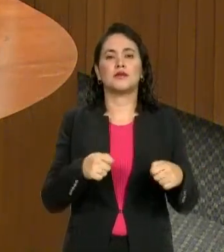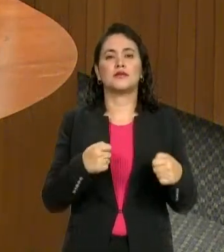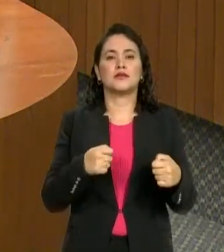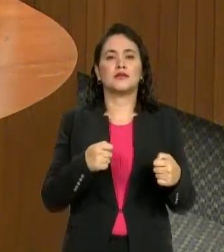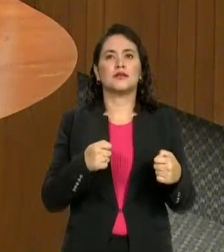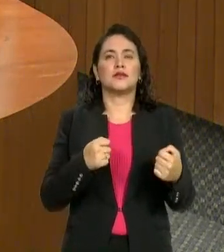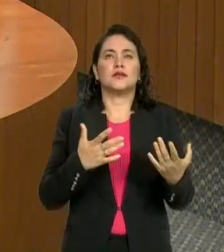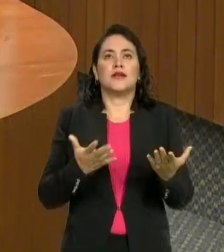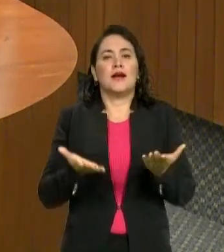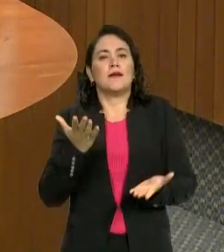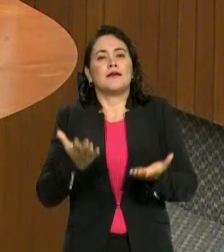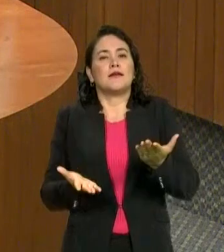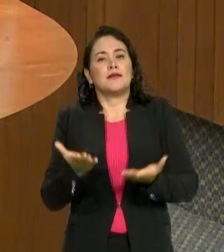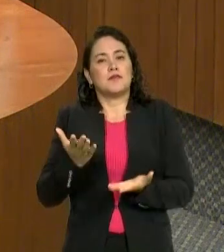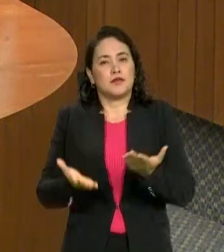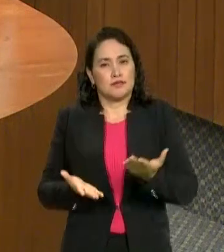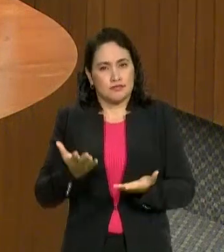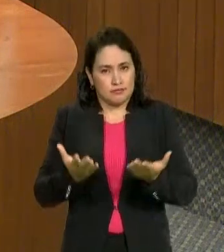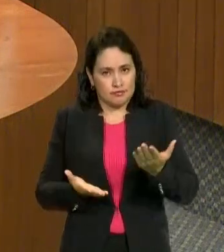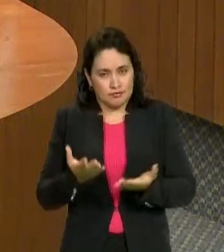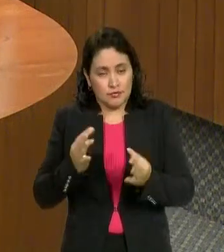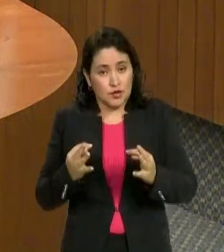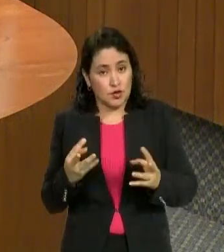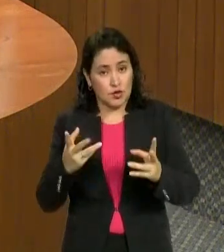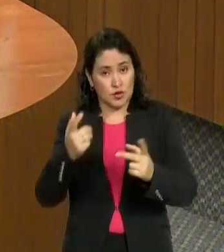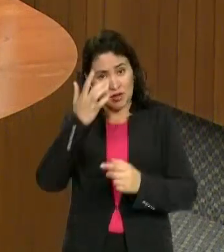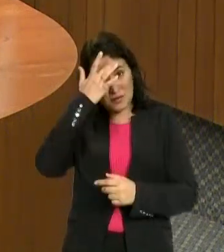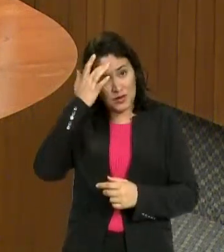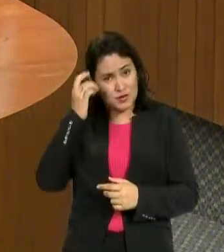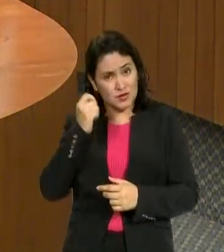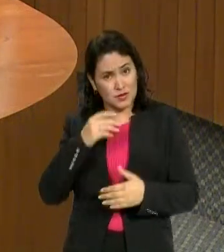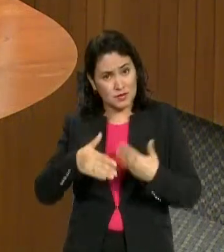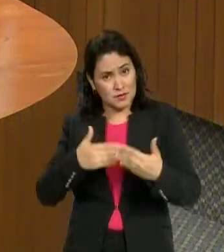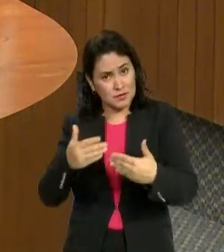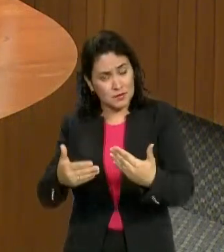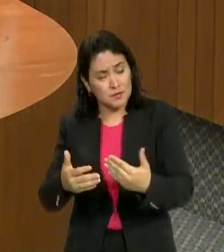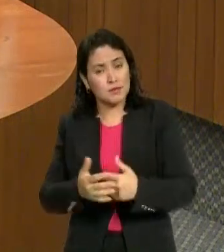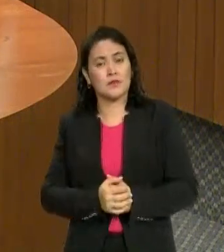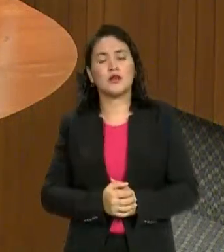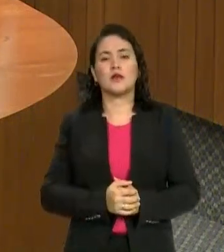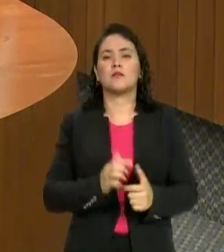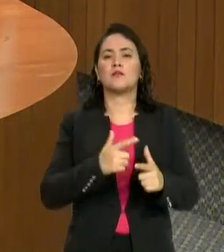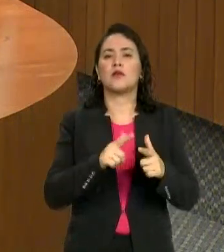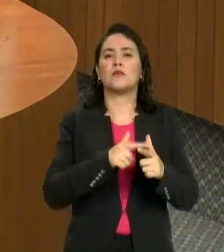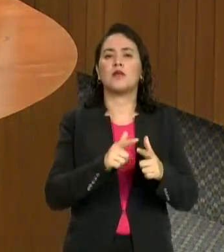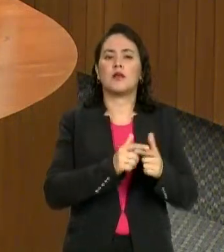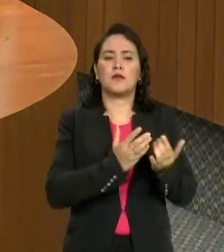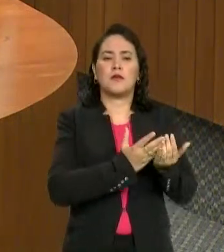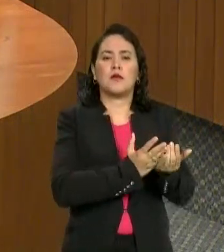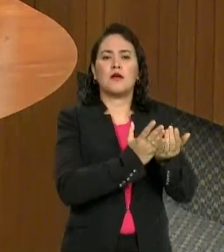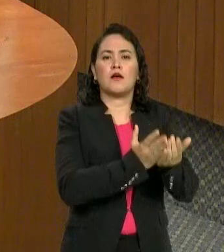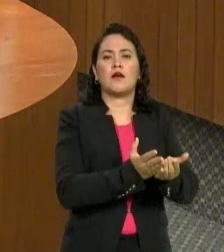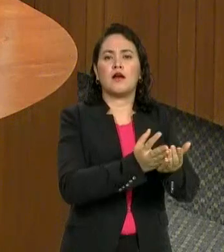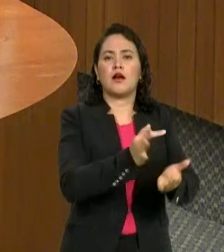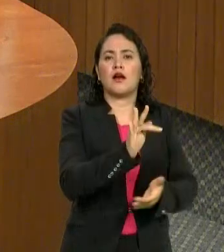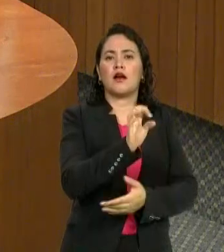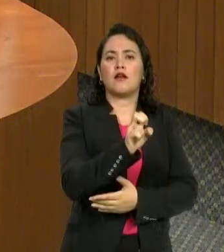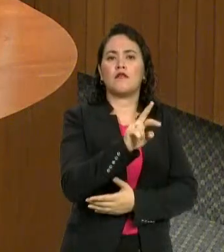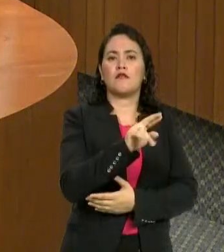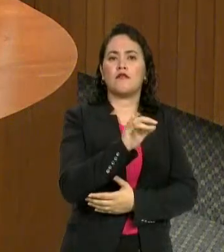processo. No caso do Ferribot, quem são os atores envolvidos? São as empresas, os